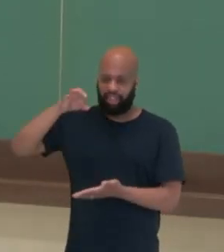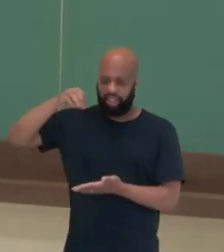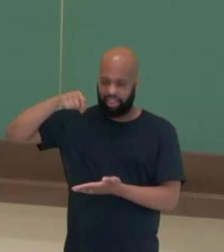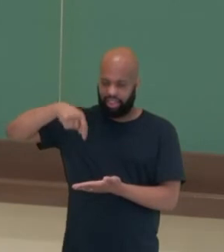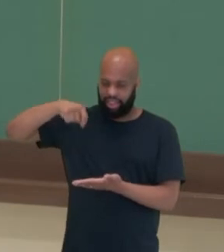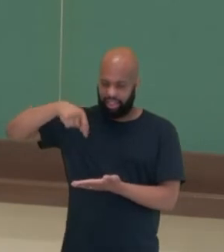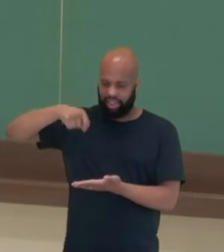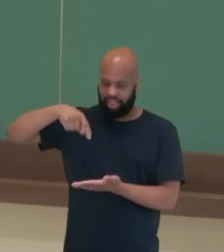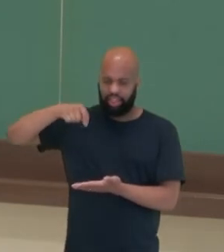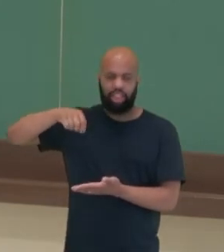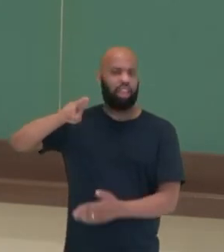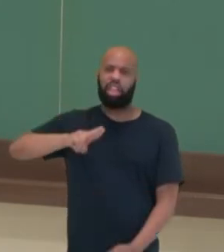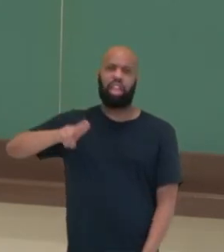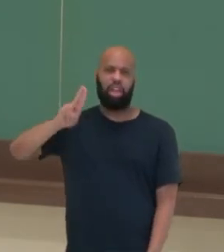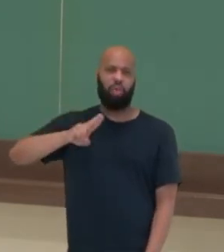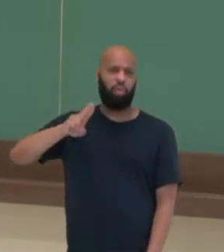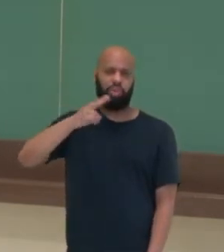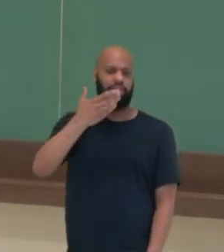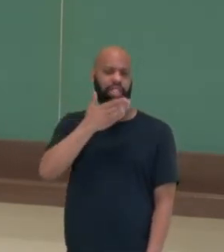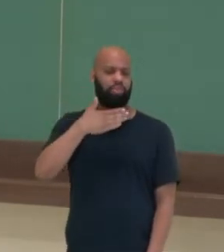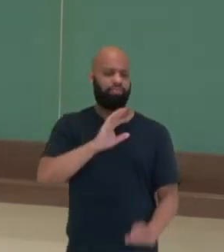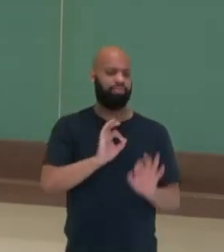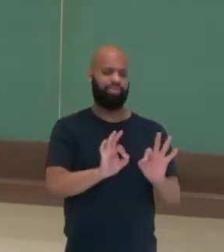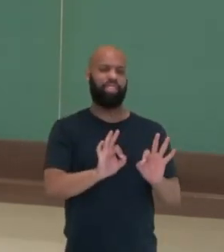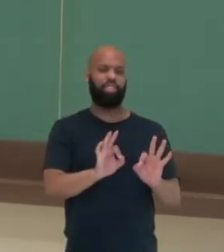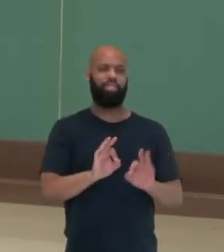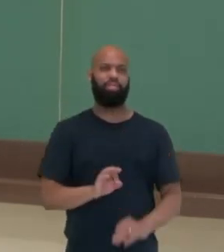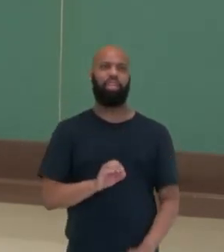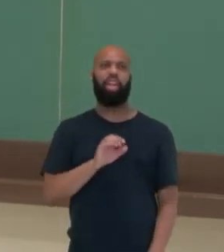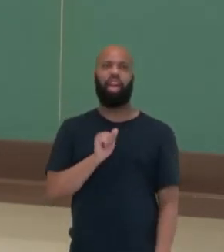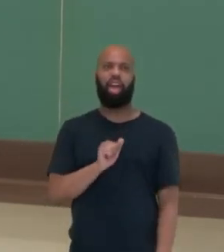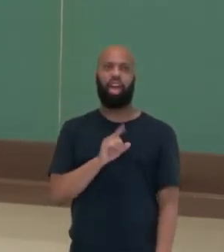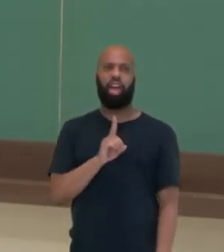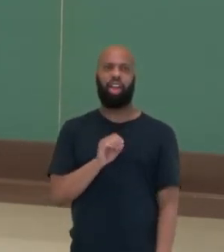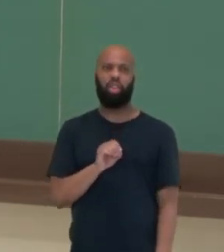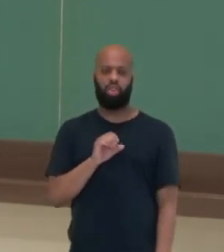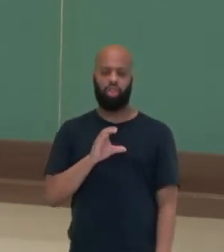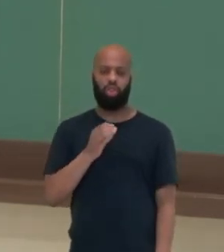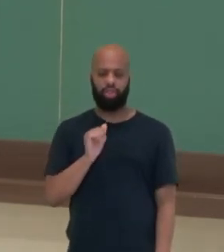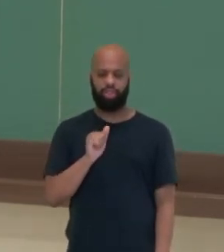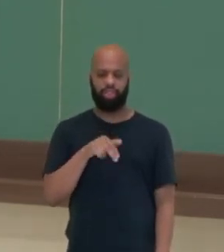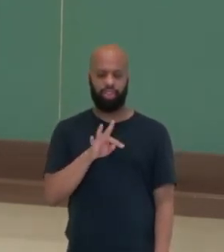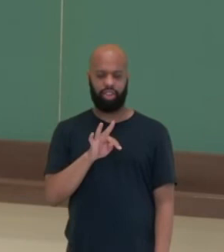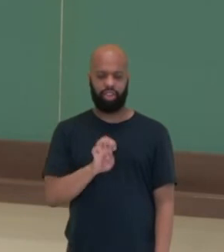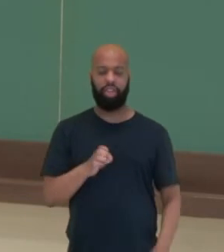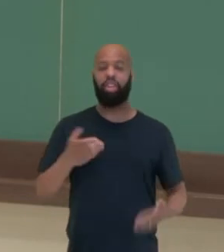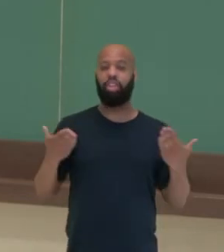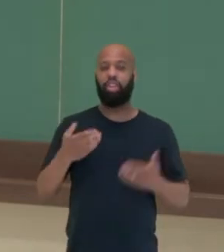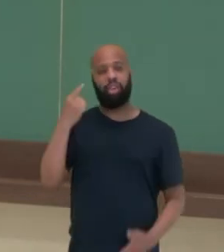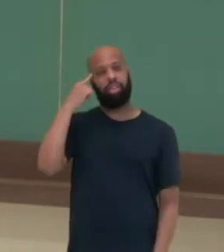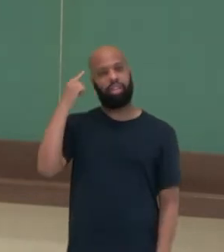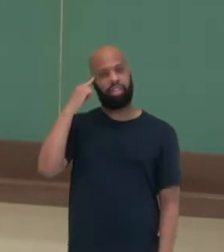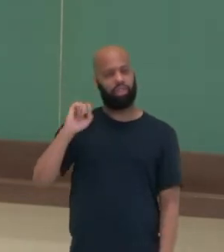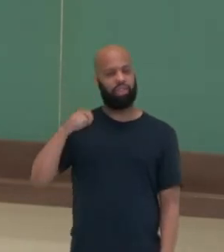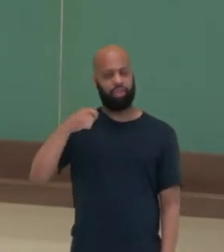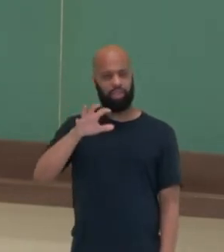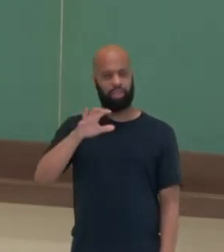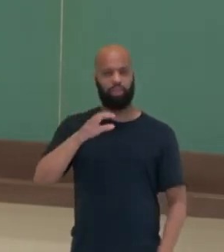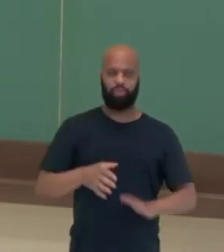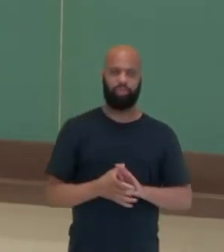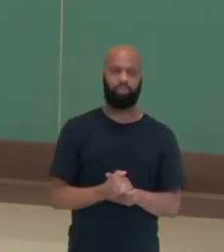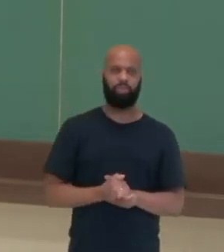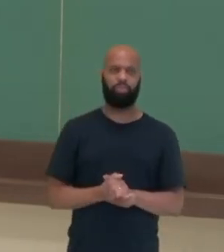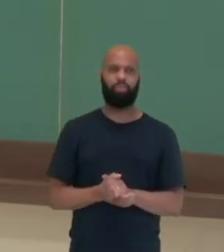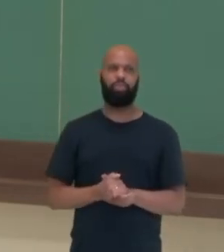usar açúcar, adoçante. Tá, vamos pensar, vamos ver um pouquinho sobre esses açúcares e adoçantes. Olha aqui,